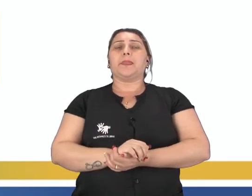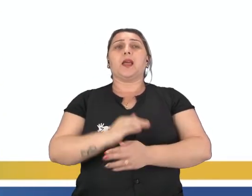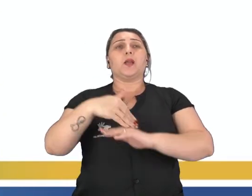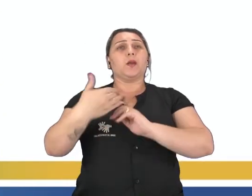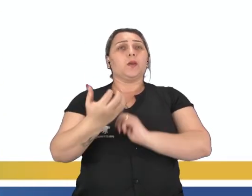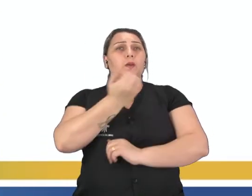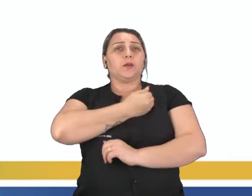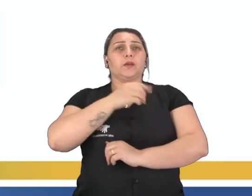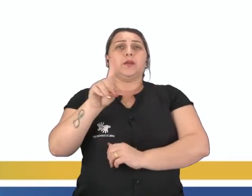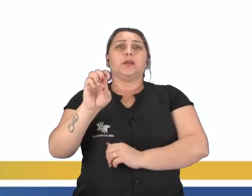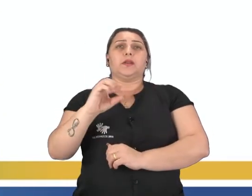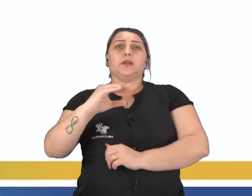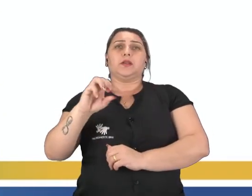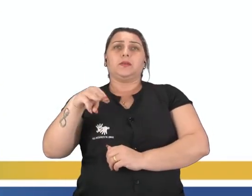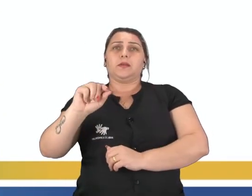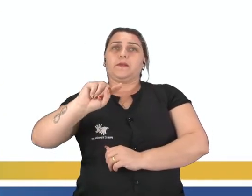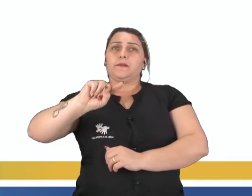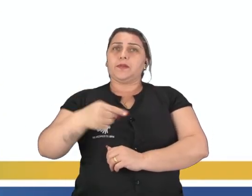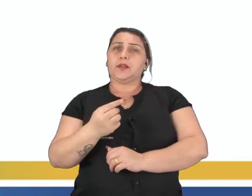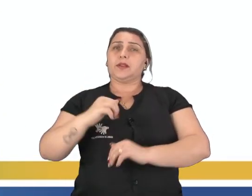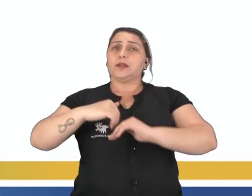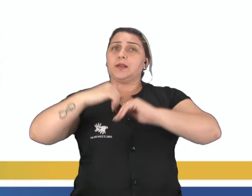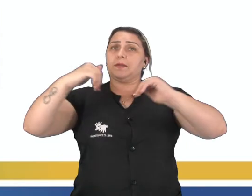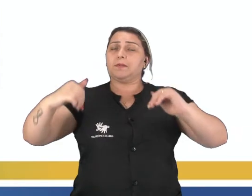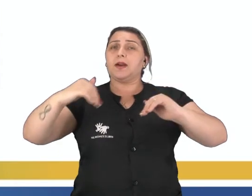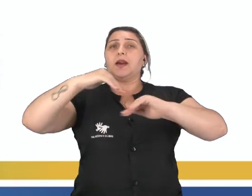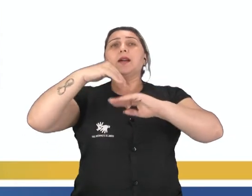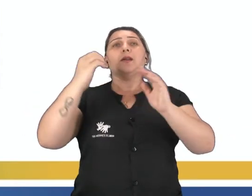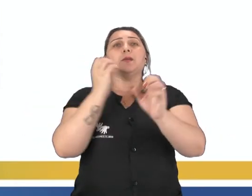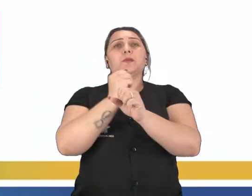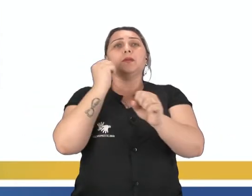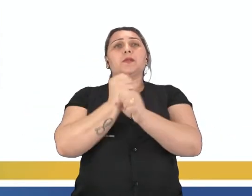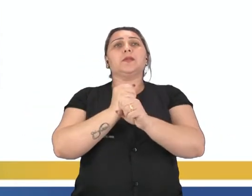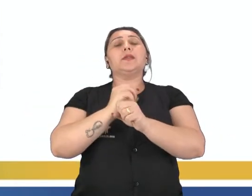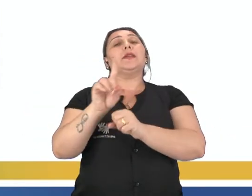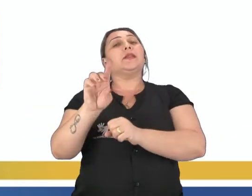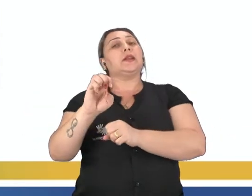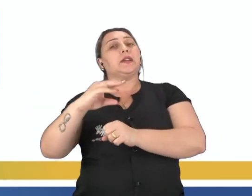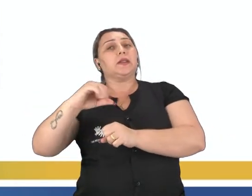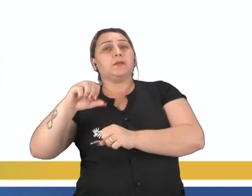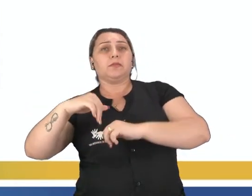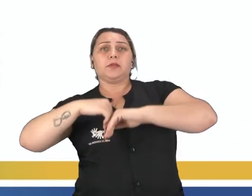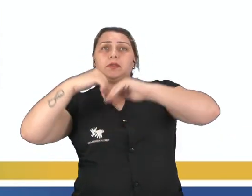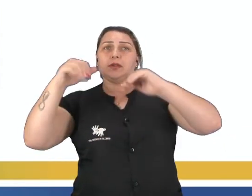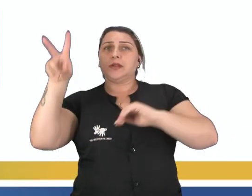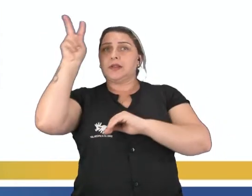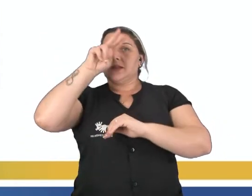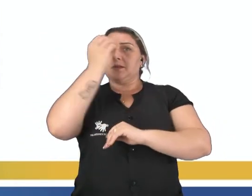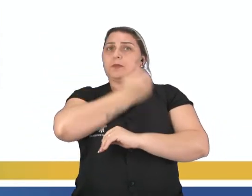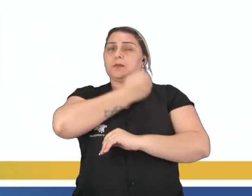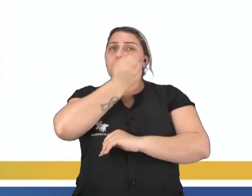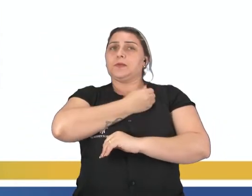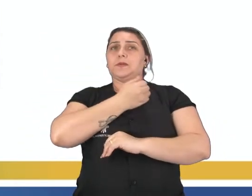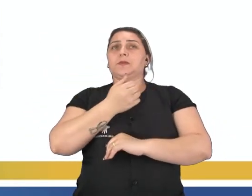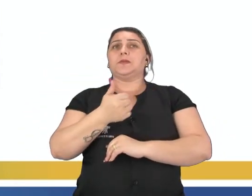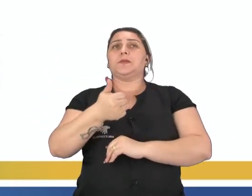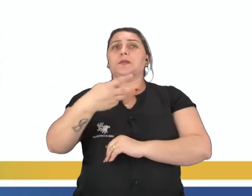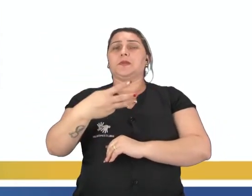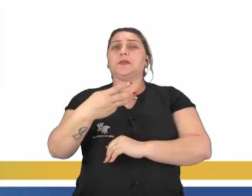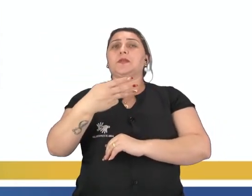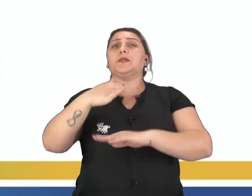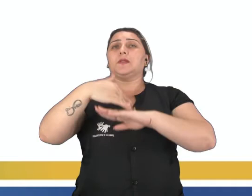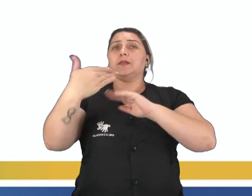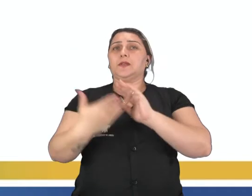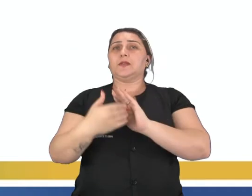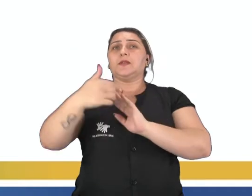Em todo número decimal, a vírgula ela separa a parte inteira da parte decimal. Lemos esse número como 3 inteiros